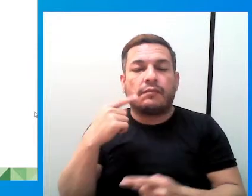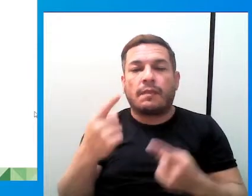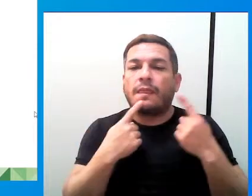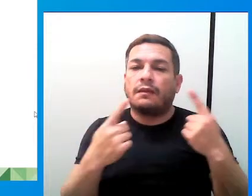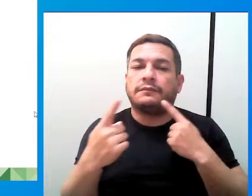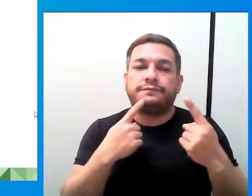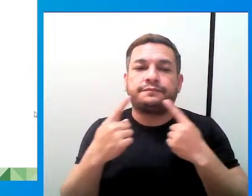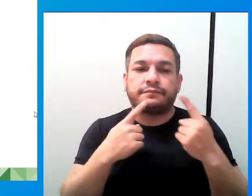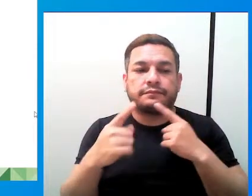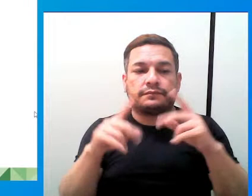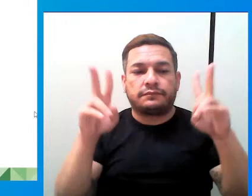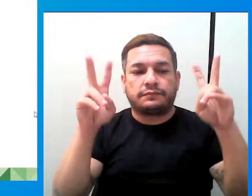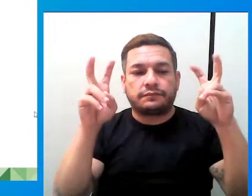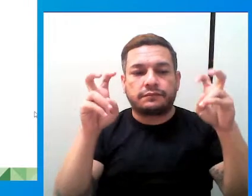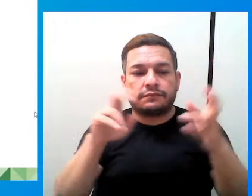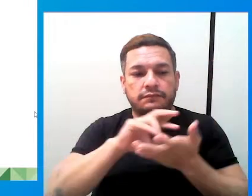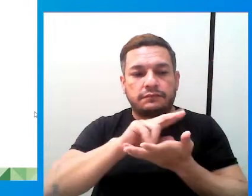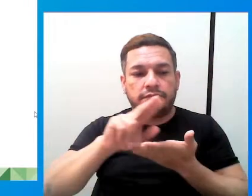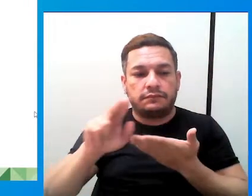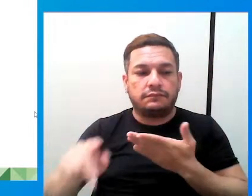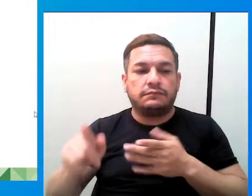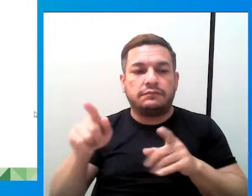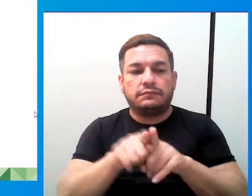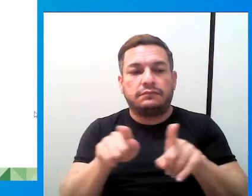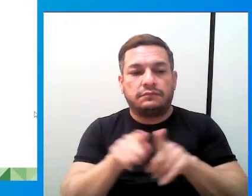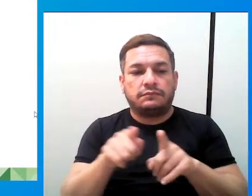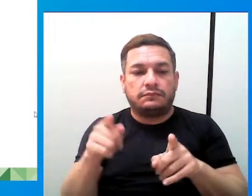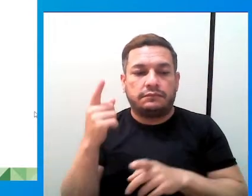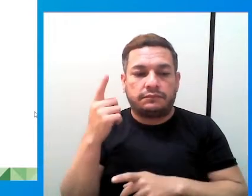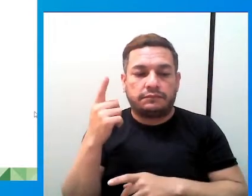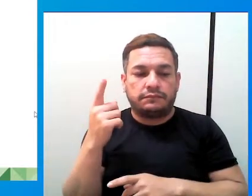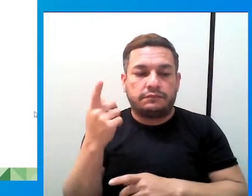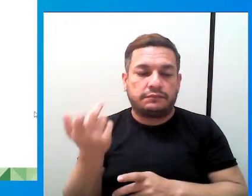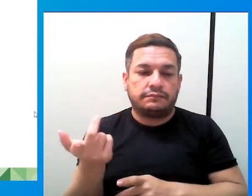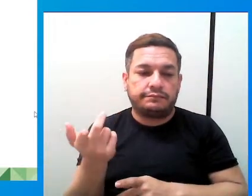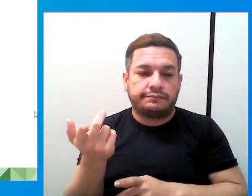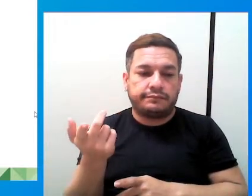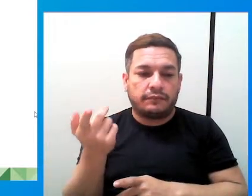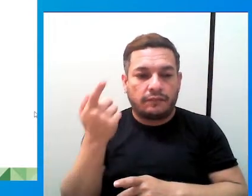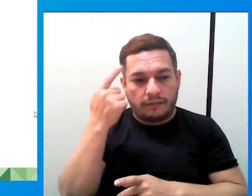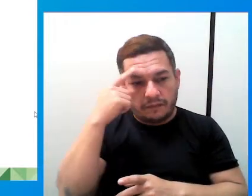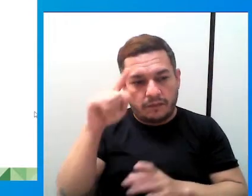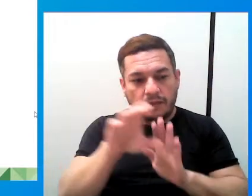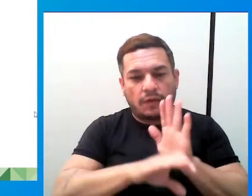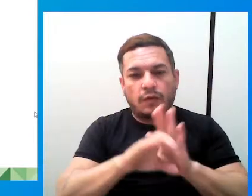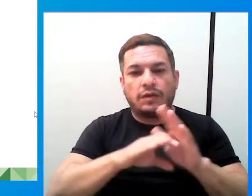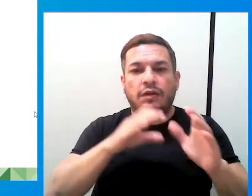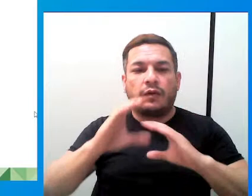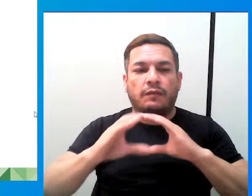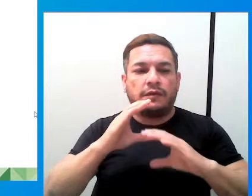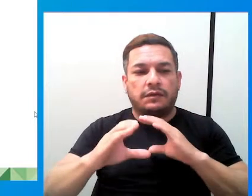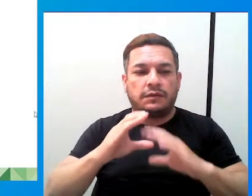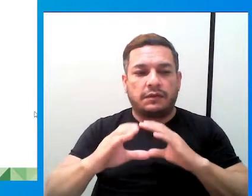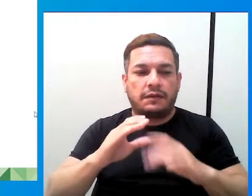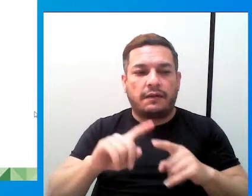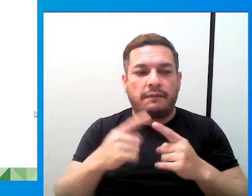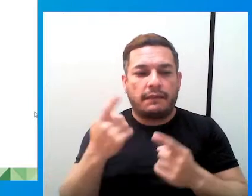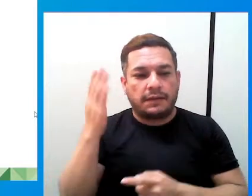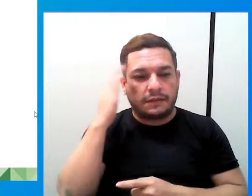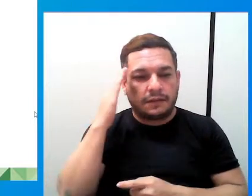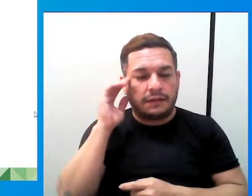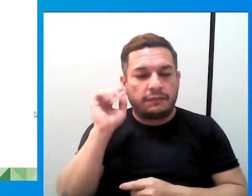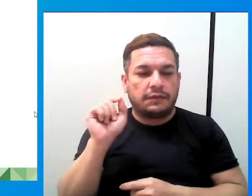debate, você acaba não criando ruídos na comunicação. Não é isso, mas a gente sabe da agenda